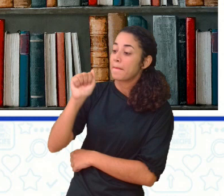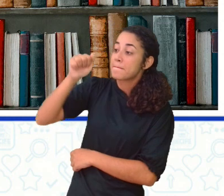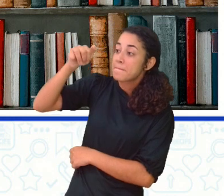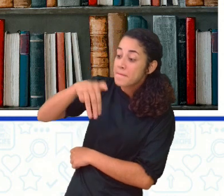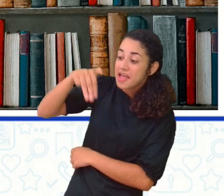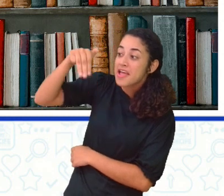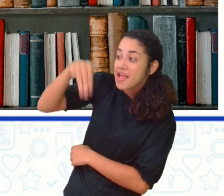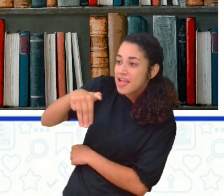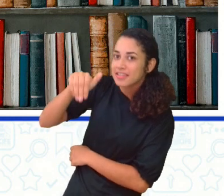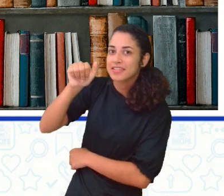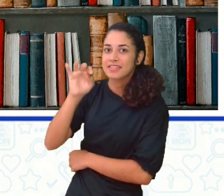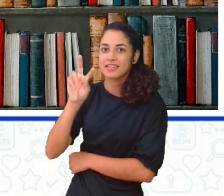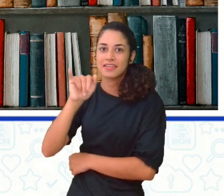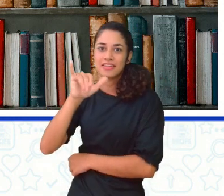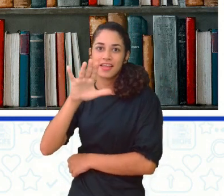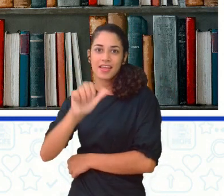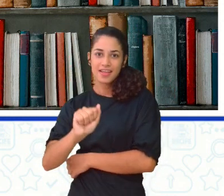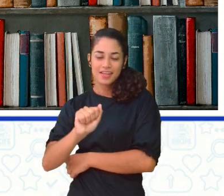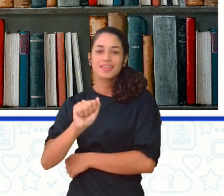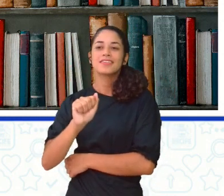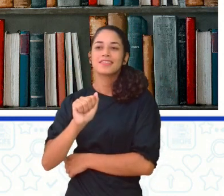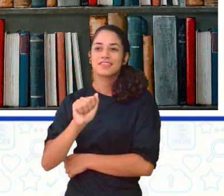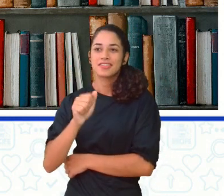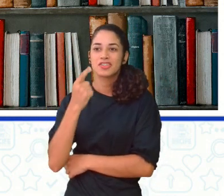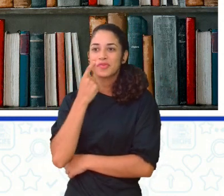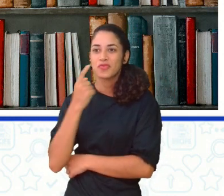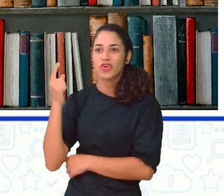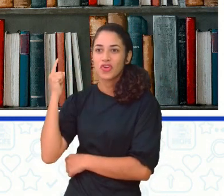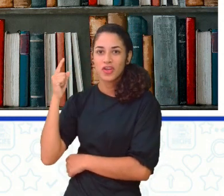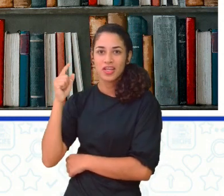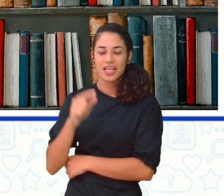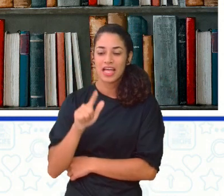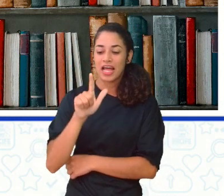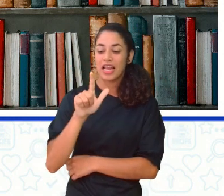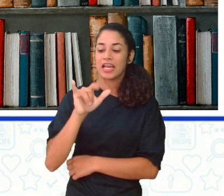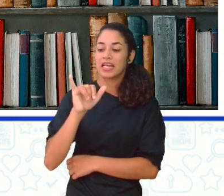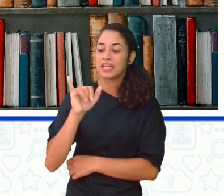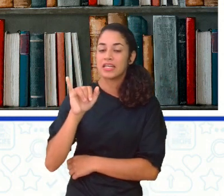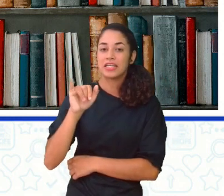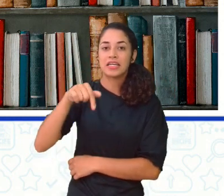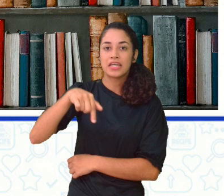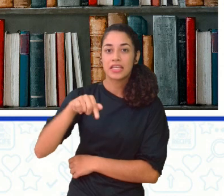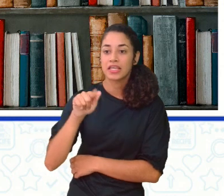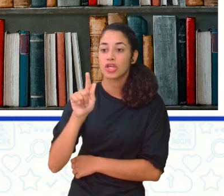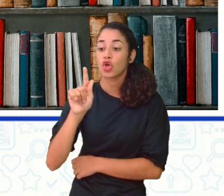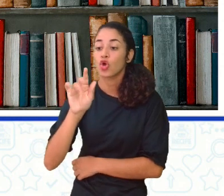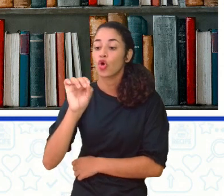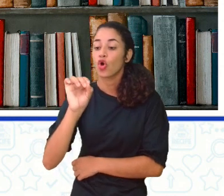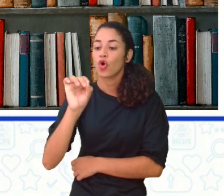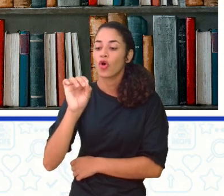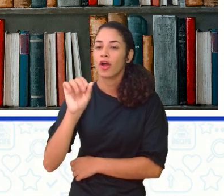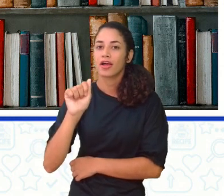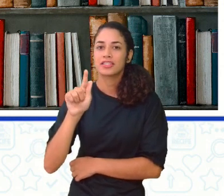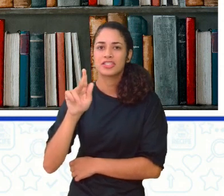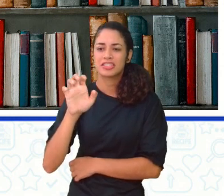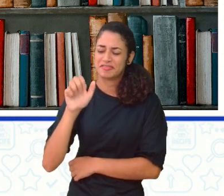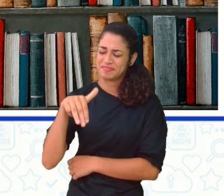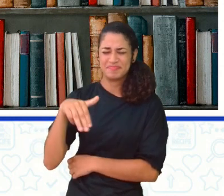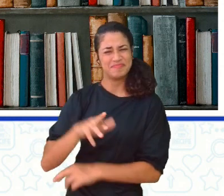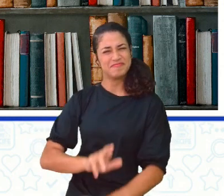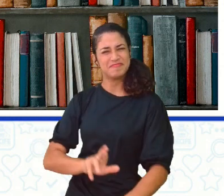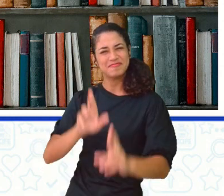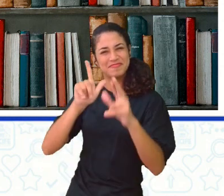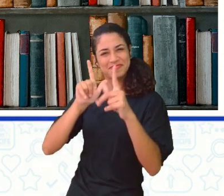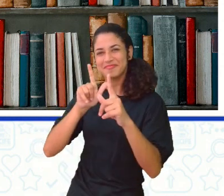Da linguagem. Vocês percebem que não é um U, não é depois do G, é um O. E aí, veja,